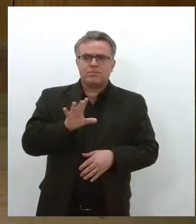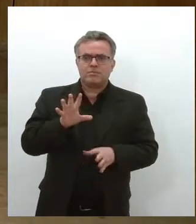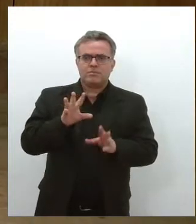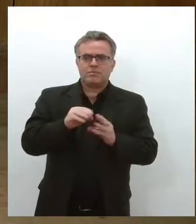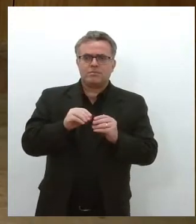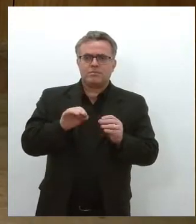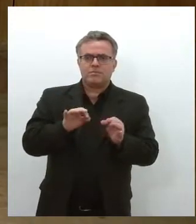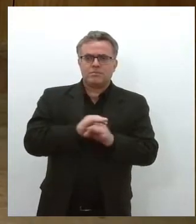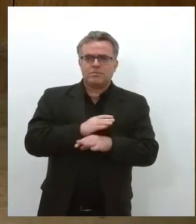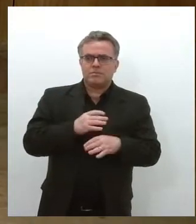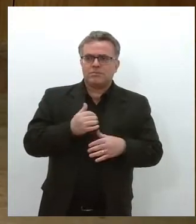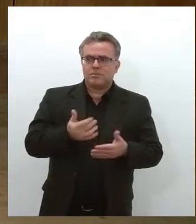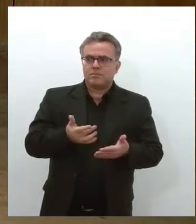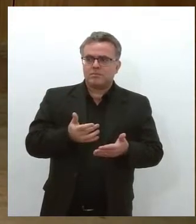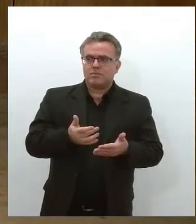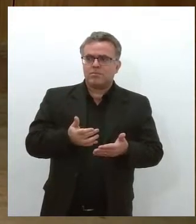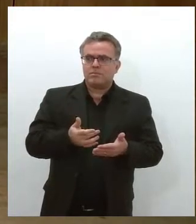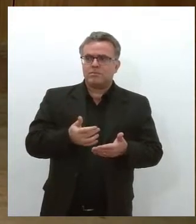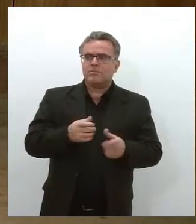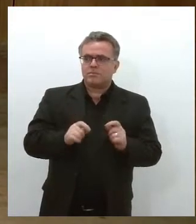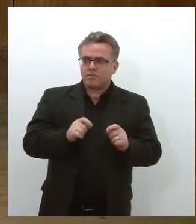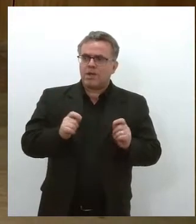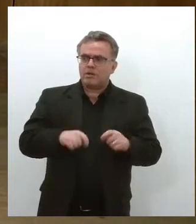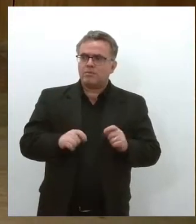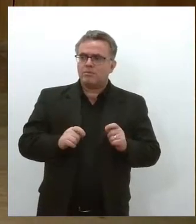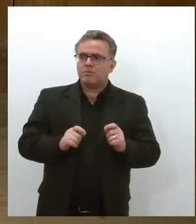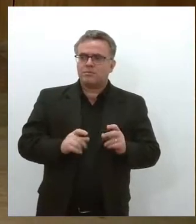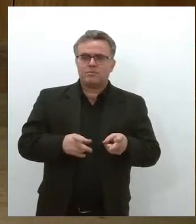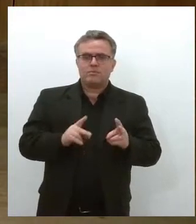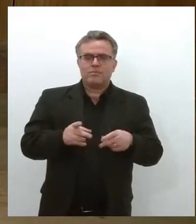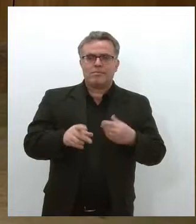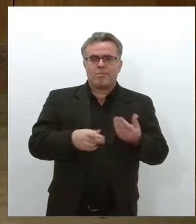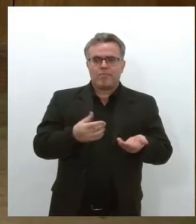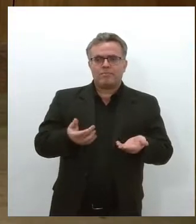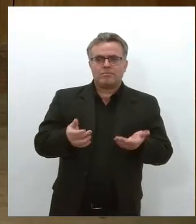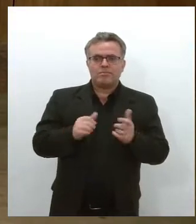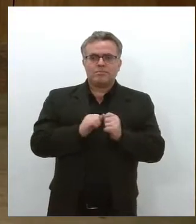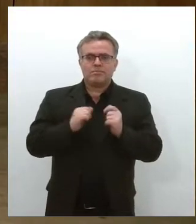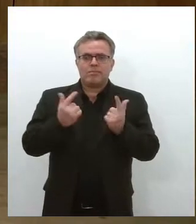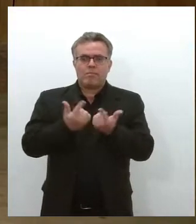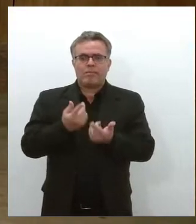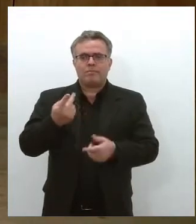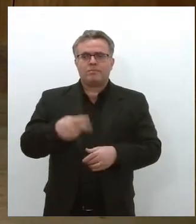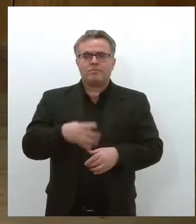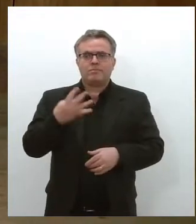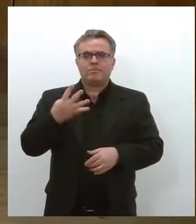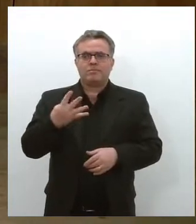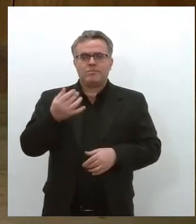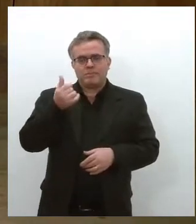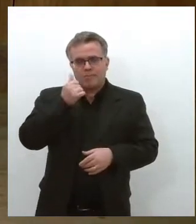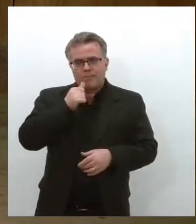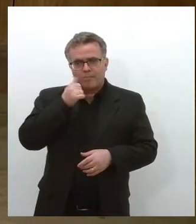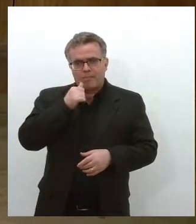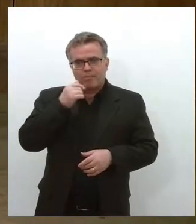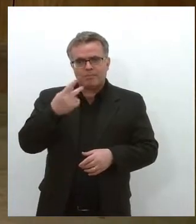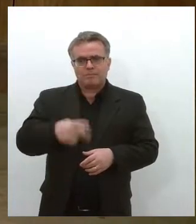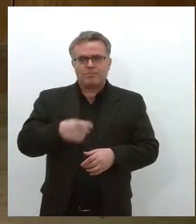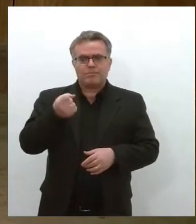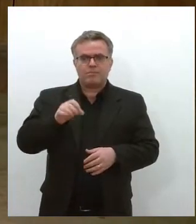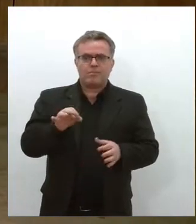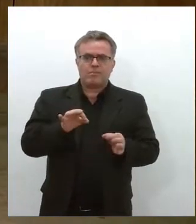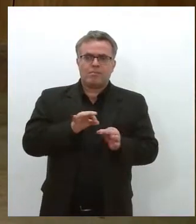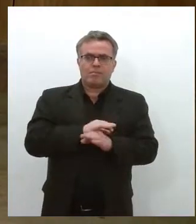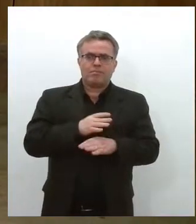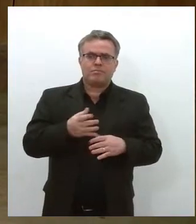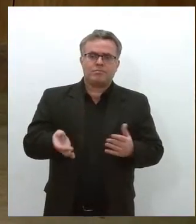Temos apenas 4 mulheres no Legislativo de Sergipe, 4 mulheres em Sergipe, mas no